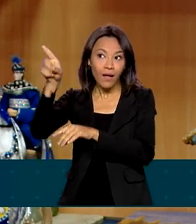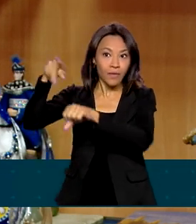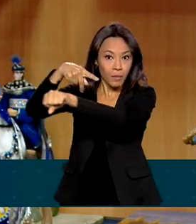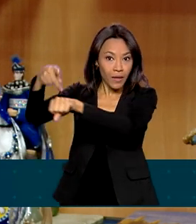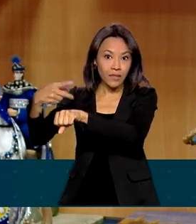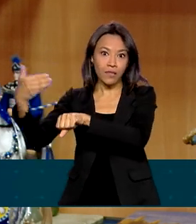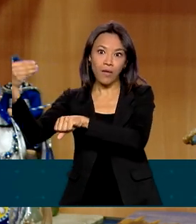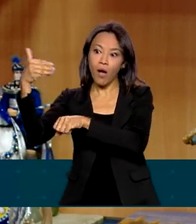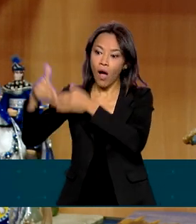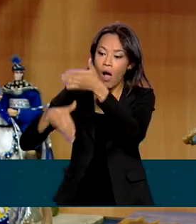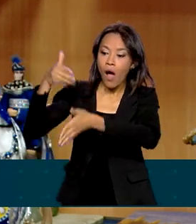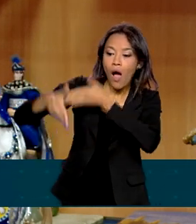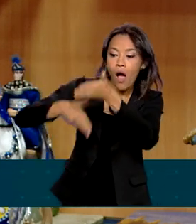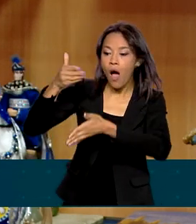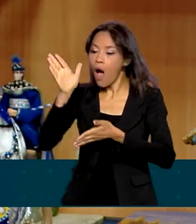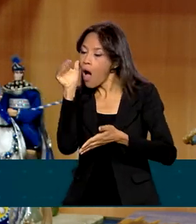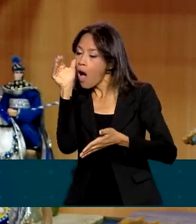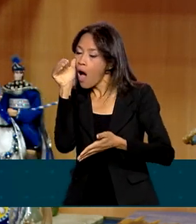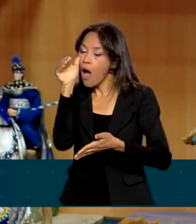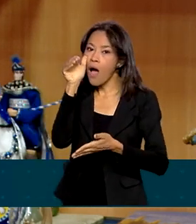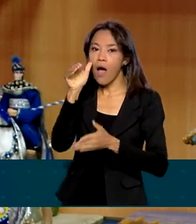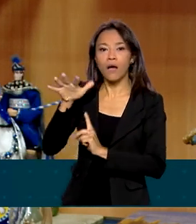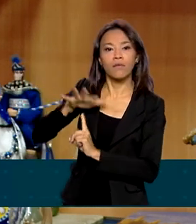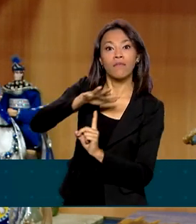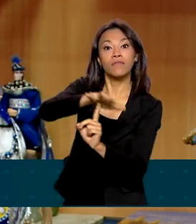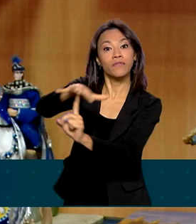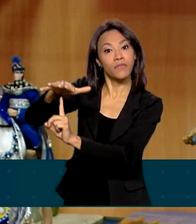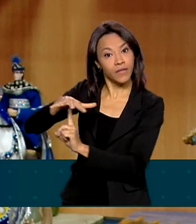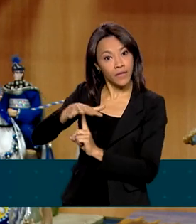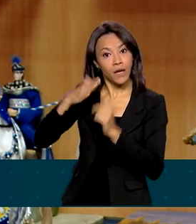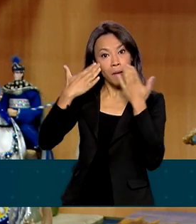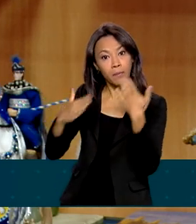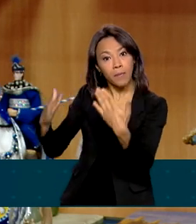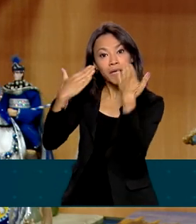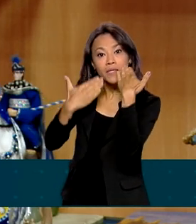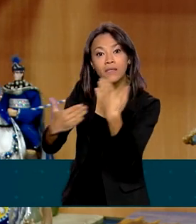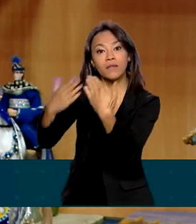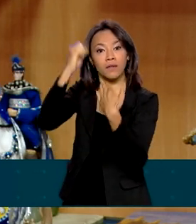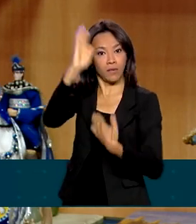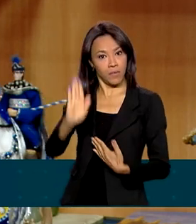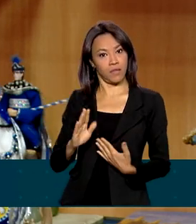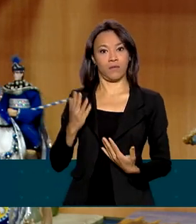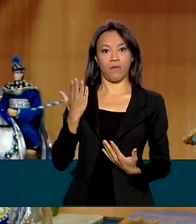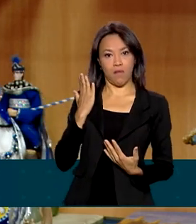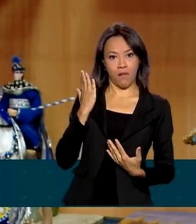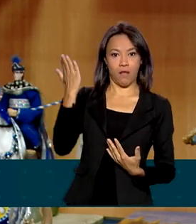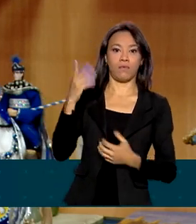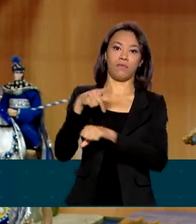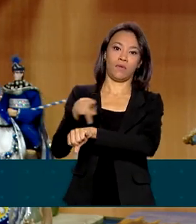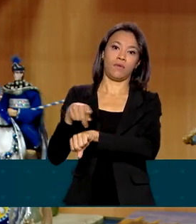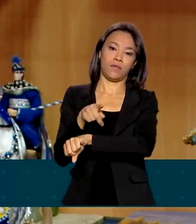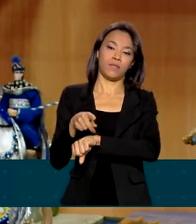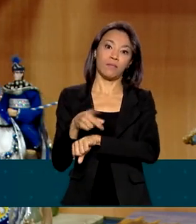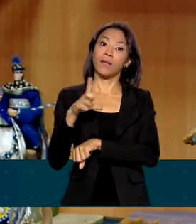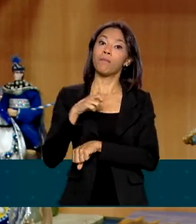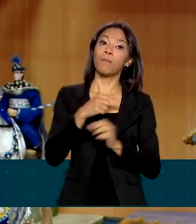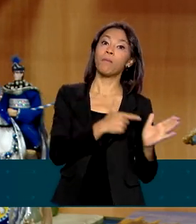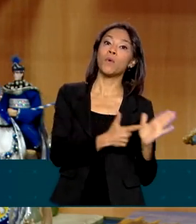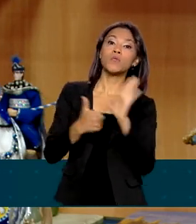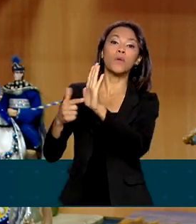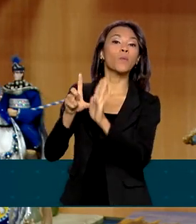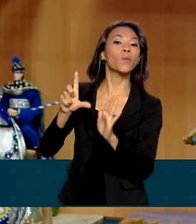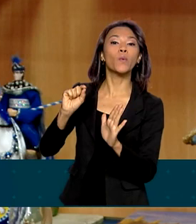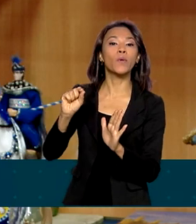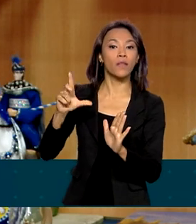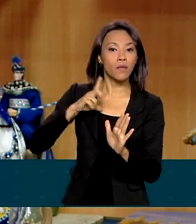190 países que estão lá com correndo para mostrar né Na realidade cada uma à sua o que o país tem de melhor a oferecer